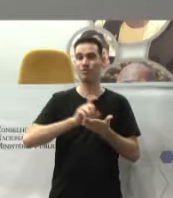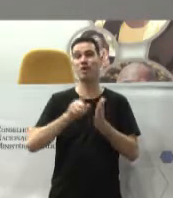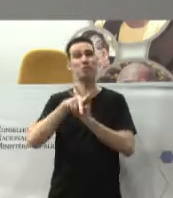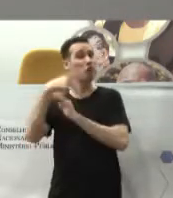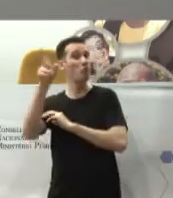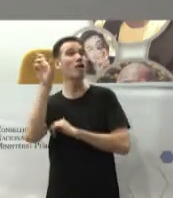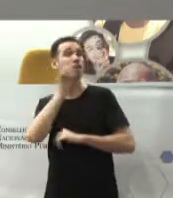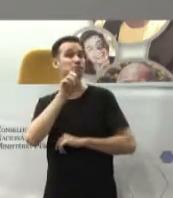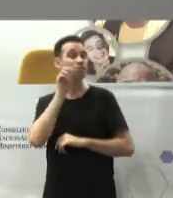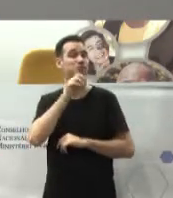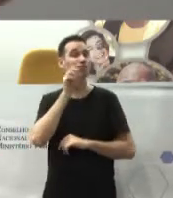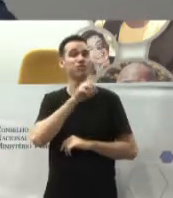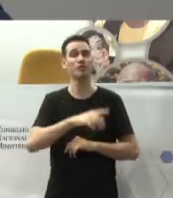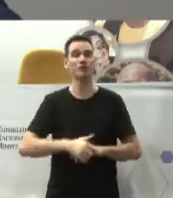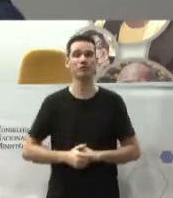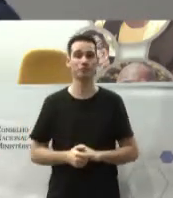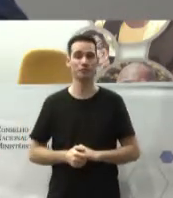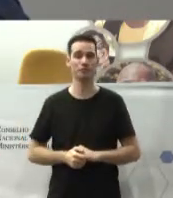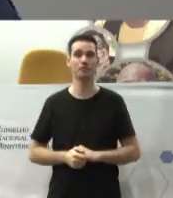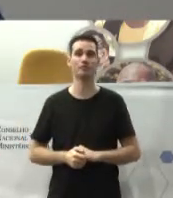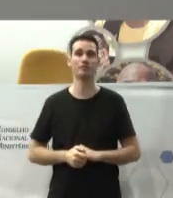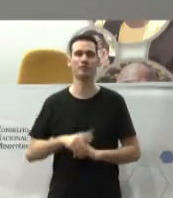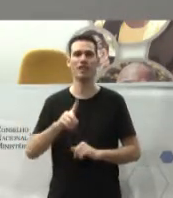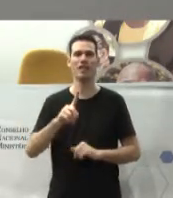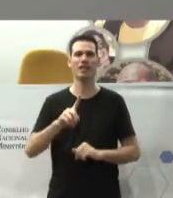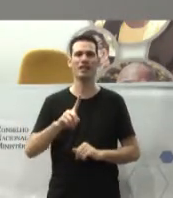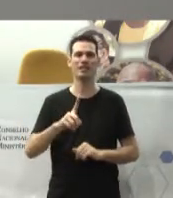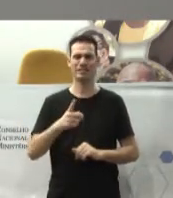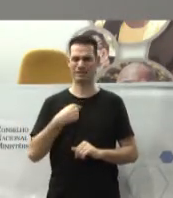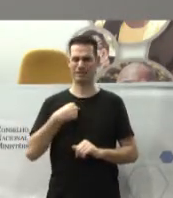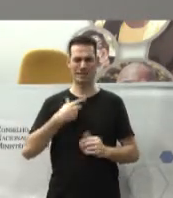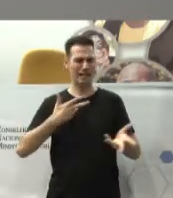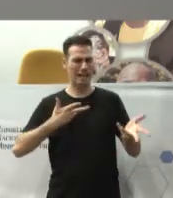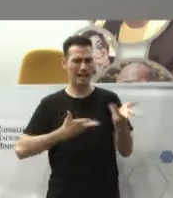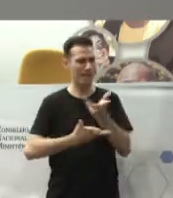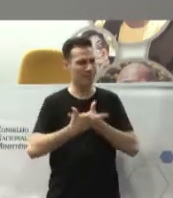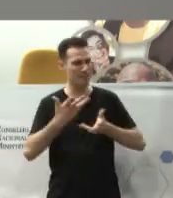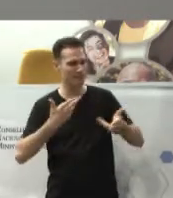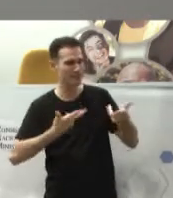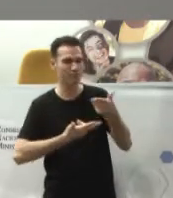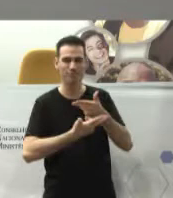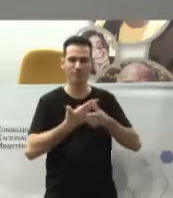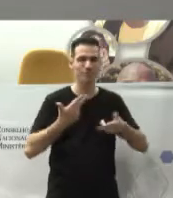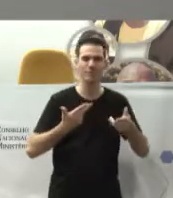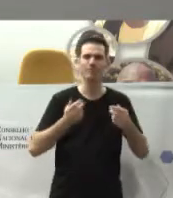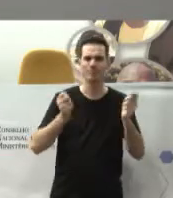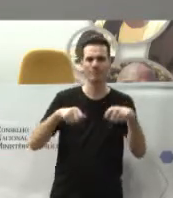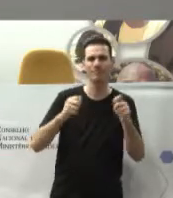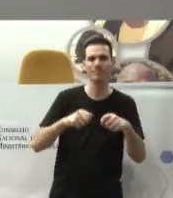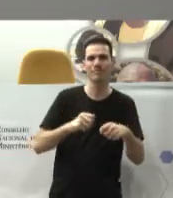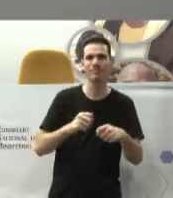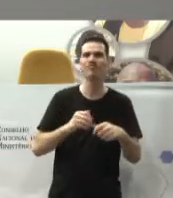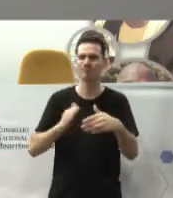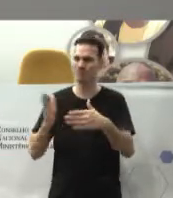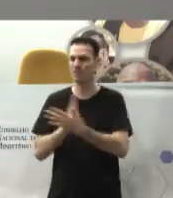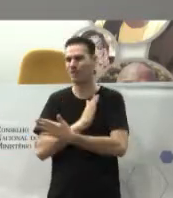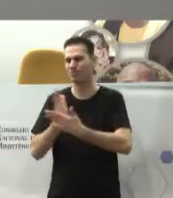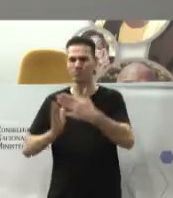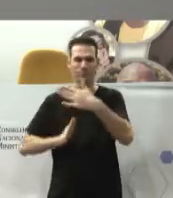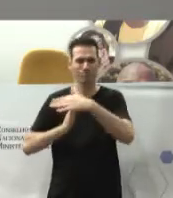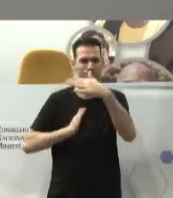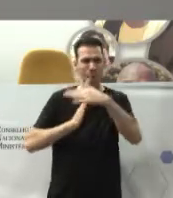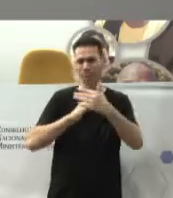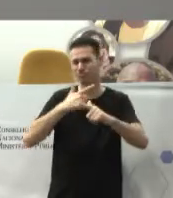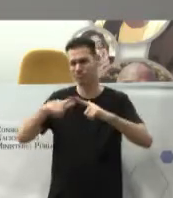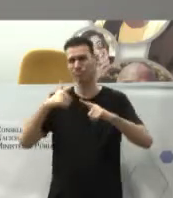americano de remuneração torna totalmente discrepante essa relação e causa alguns entraves. E esses entraves podem